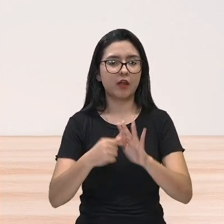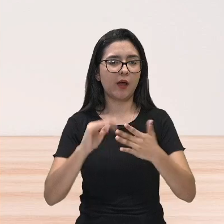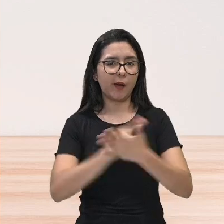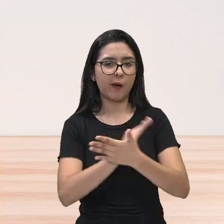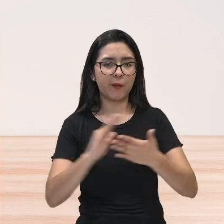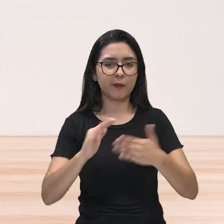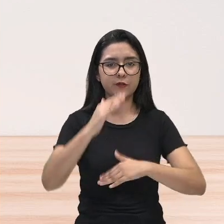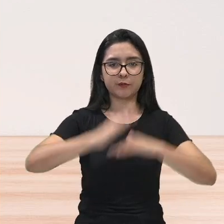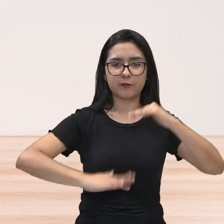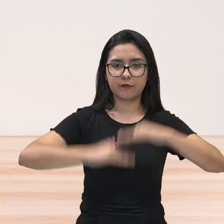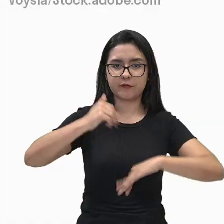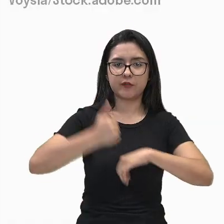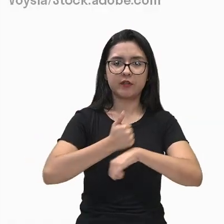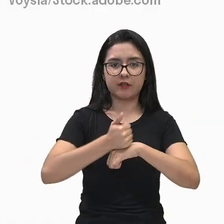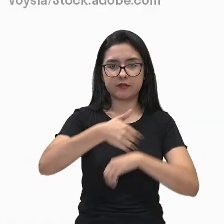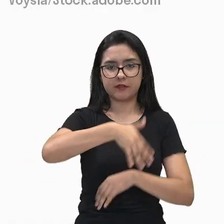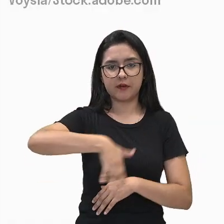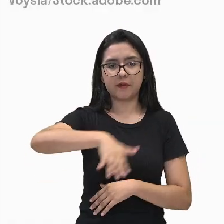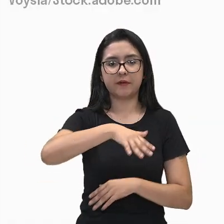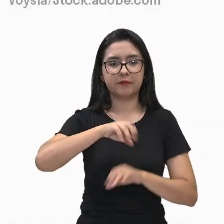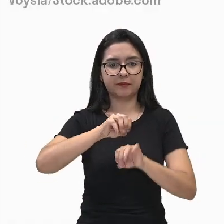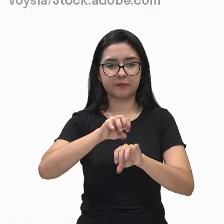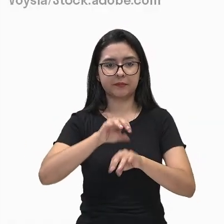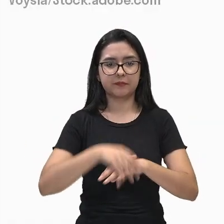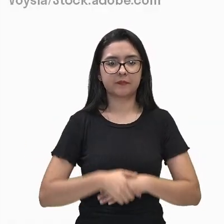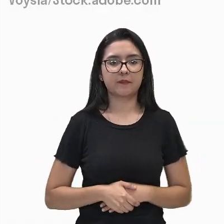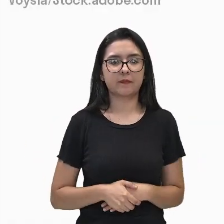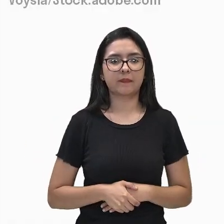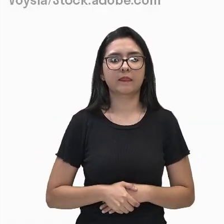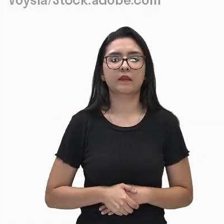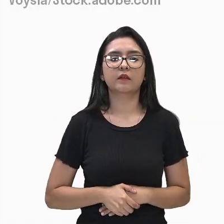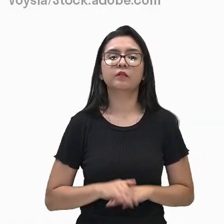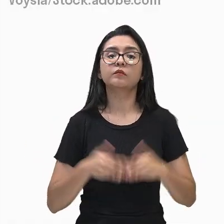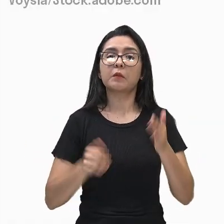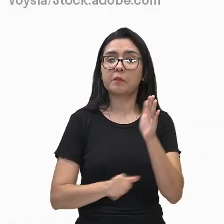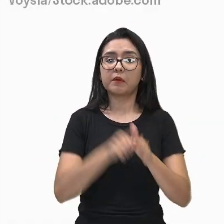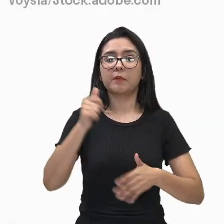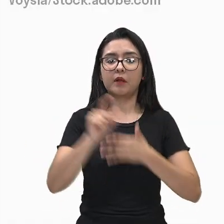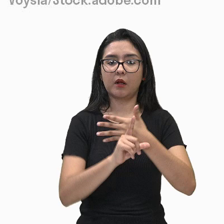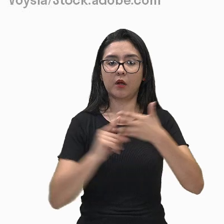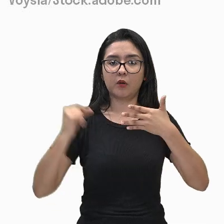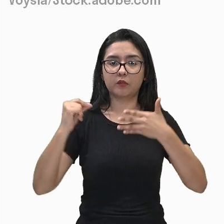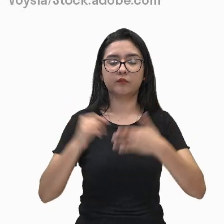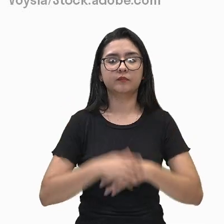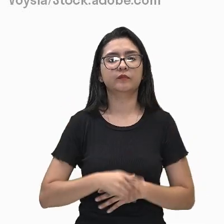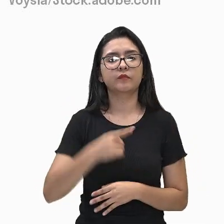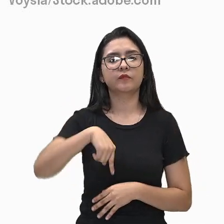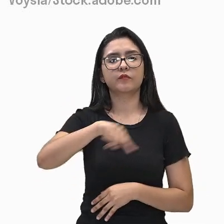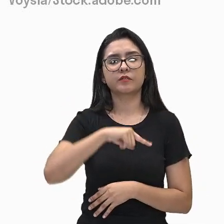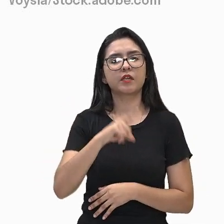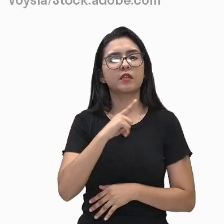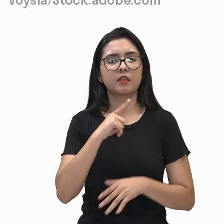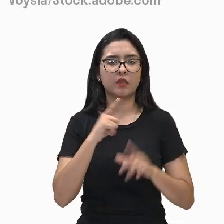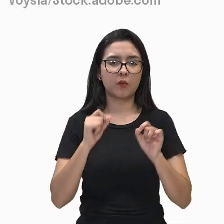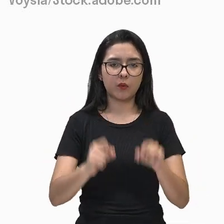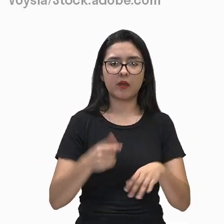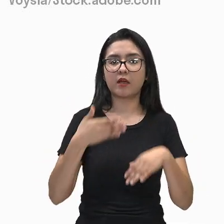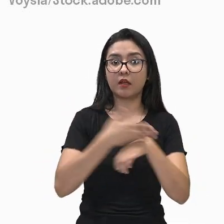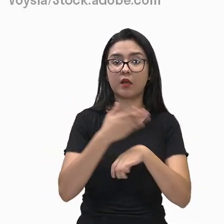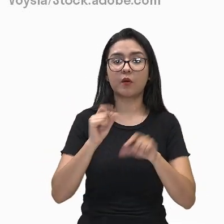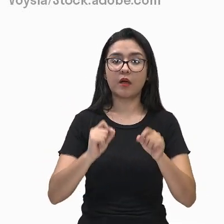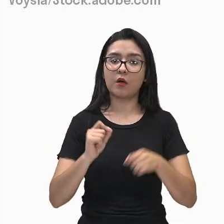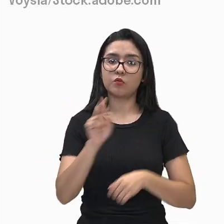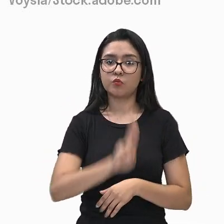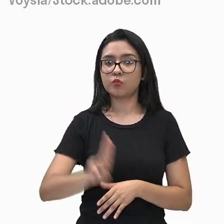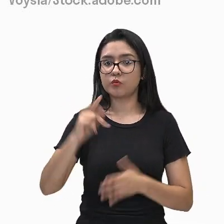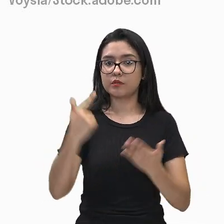alguns profissionais da educação. Temos o autor. Vocês têm acesso a livros, né?